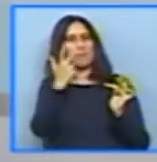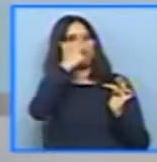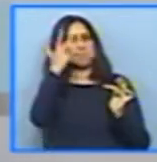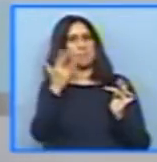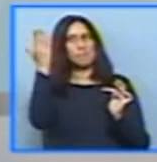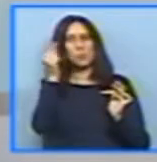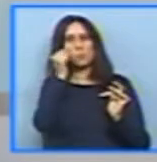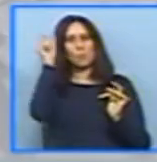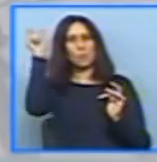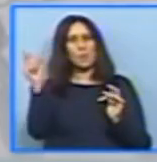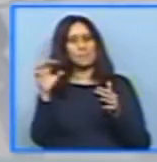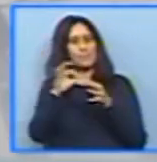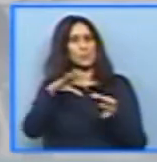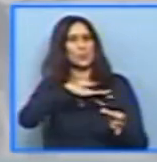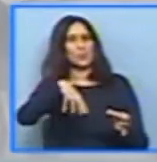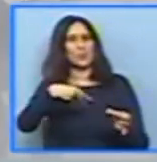para o mundo.